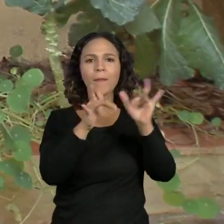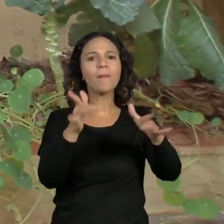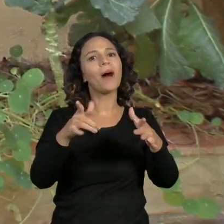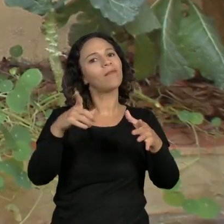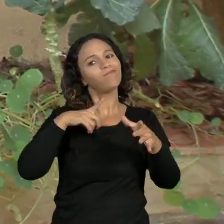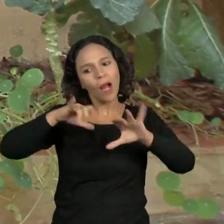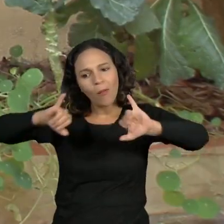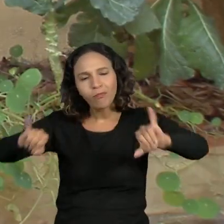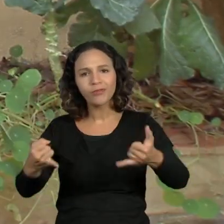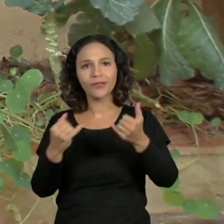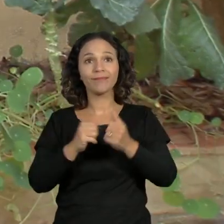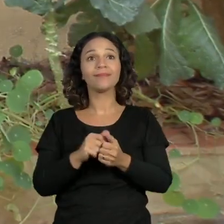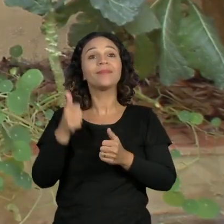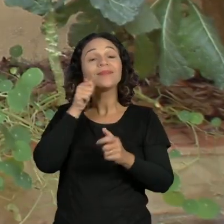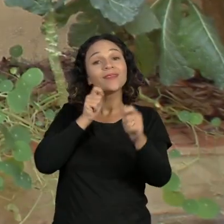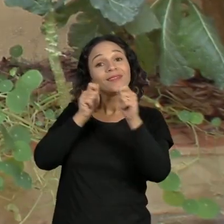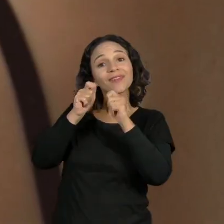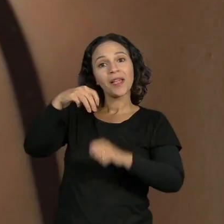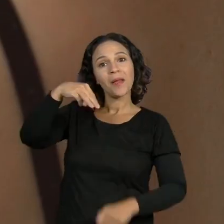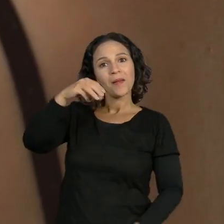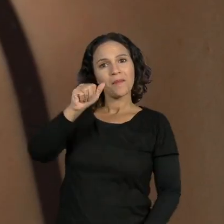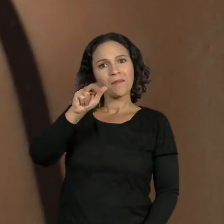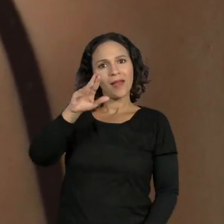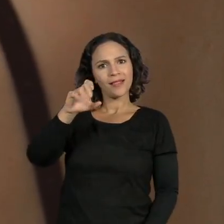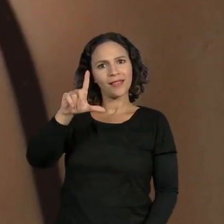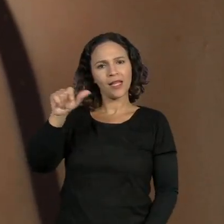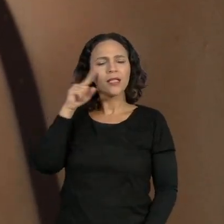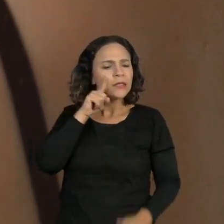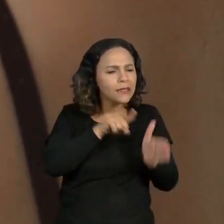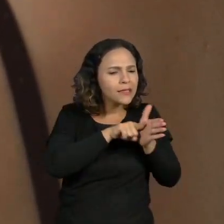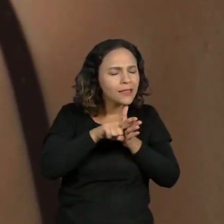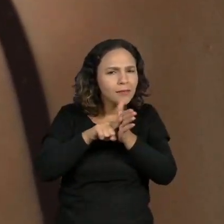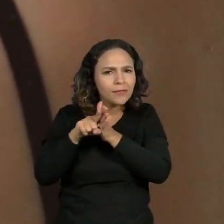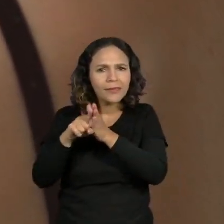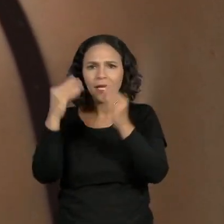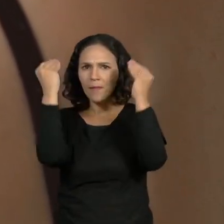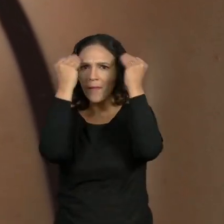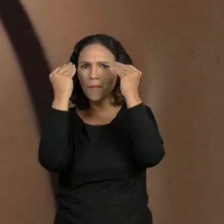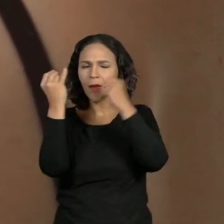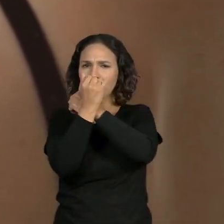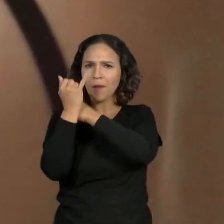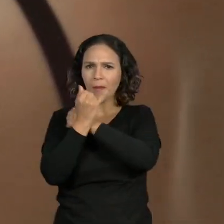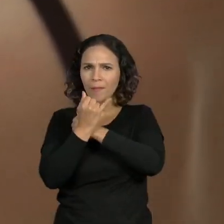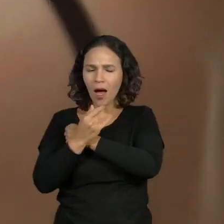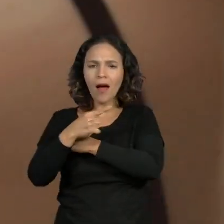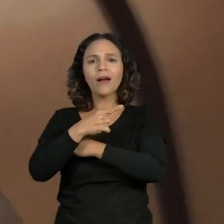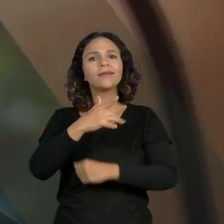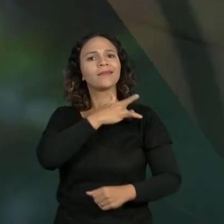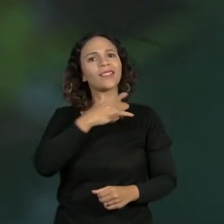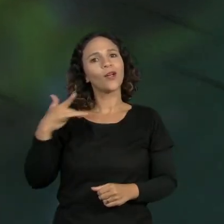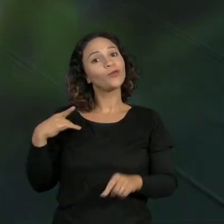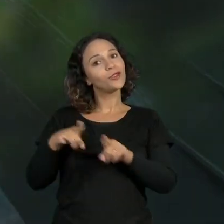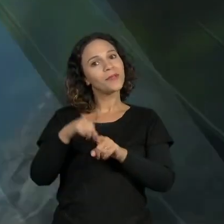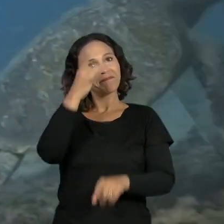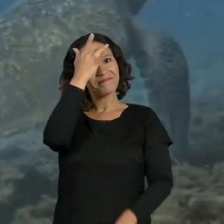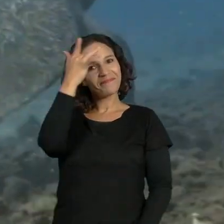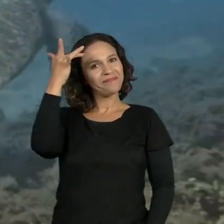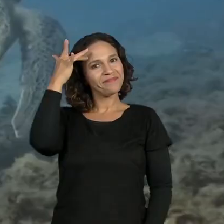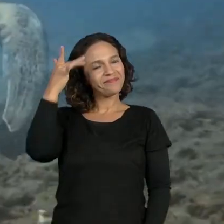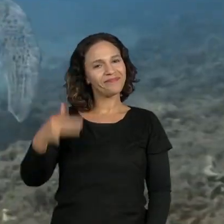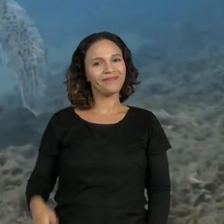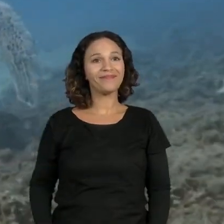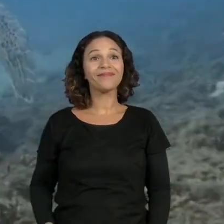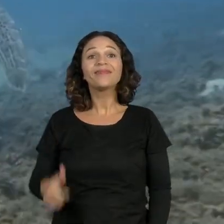jornalista e ativista Marcela Rodrigues pesquisa cosméticos para a saúde do corpo e da mente. E